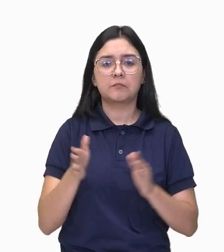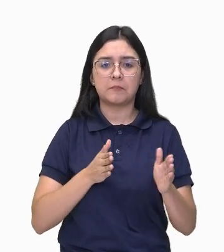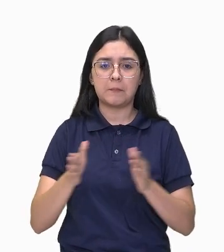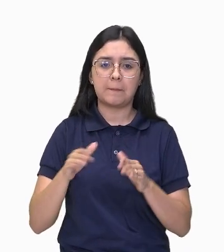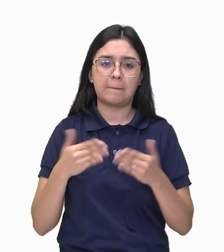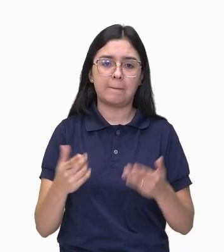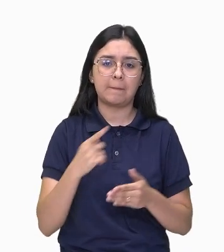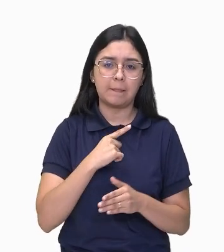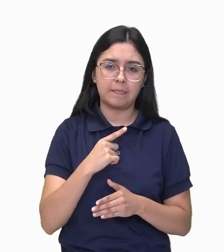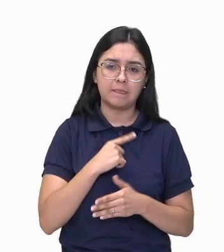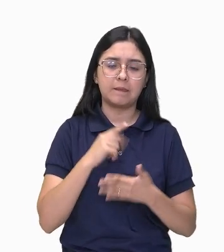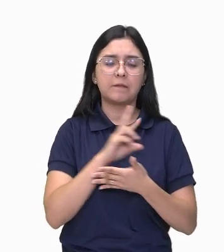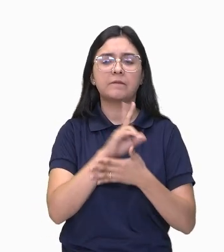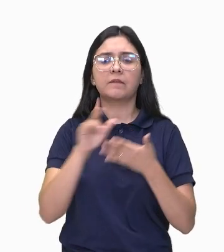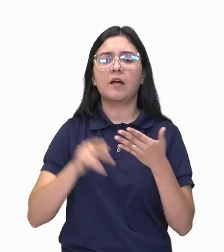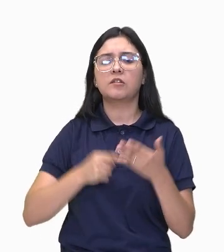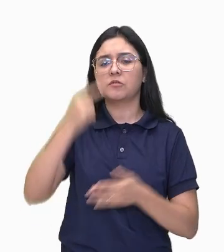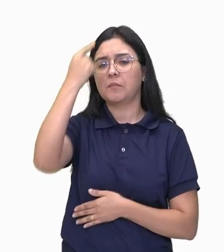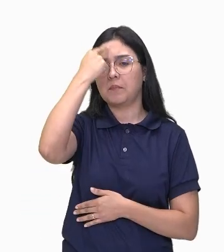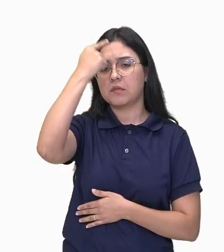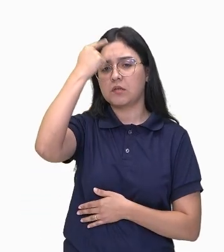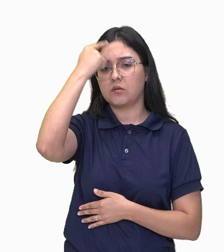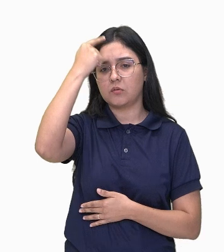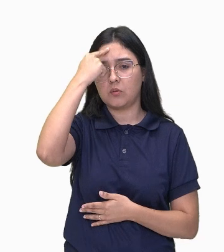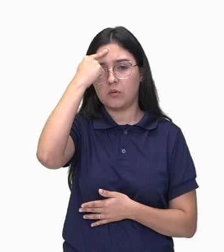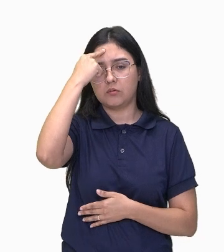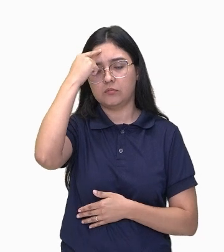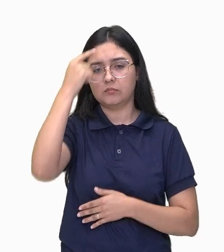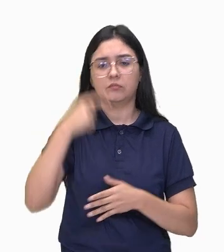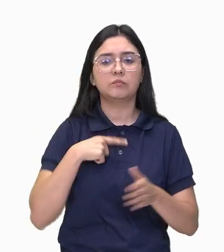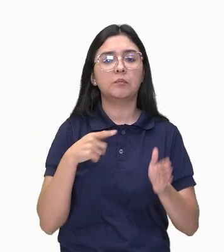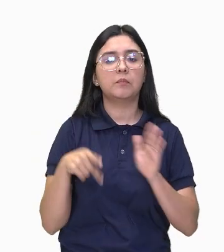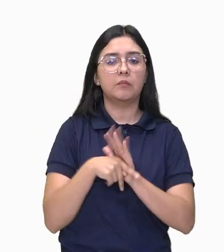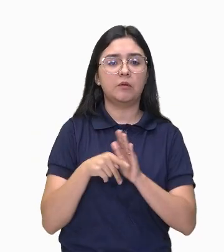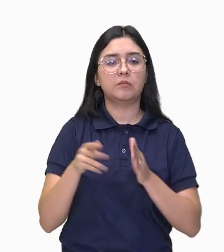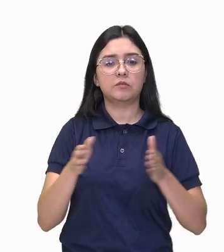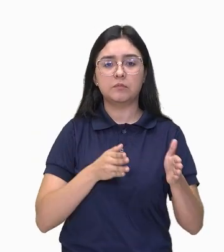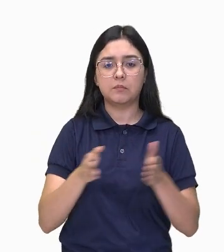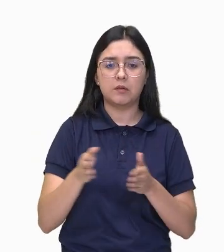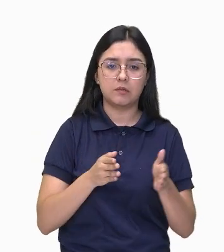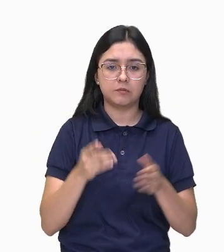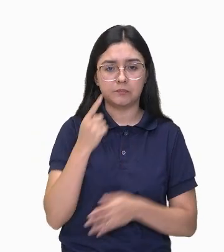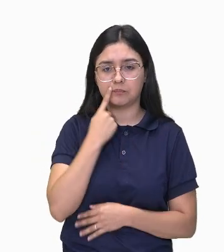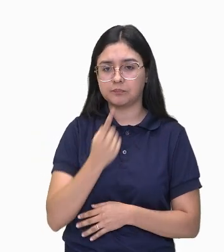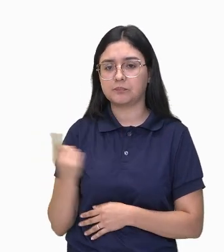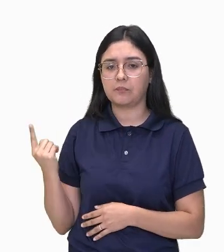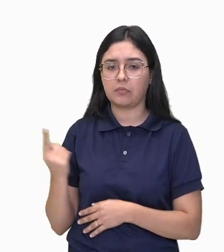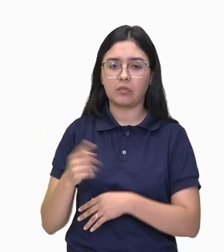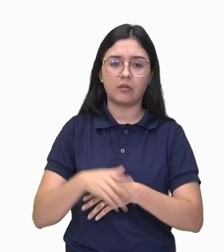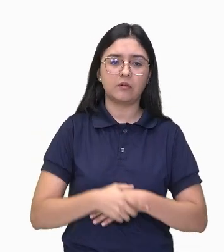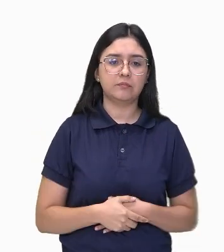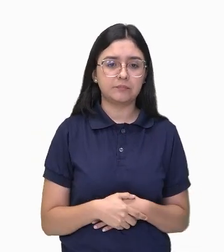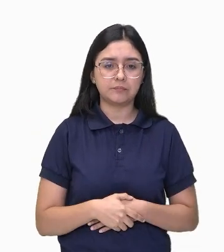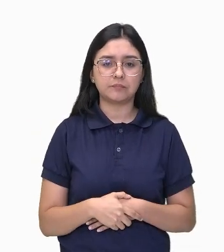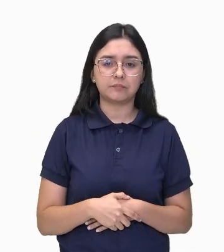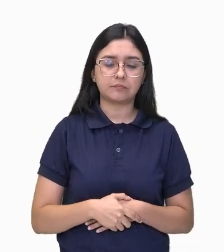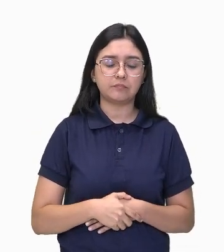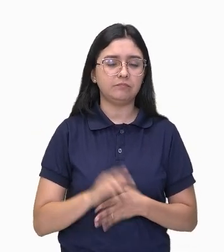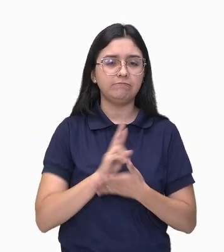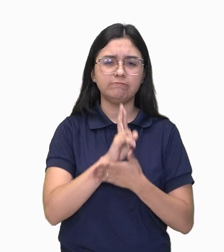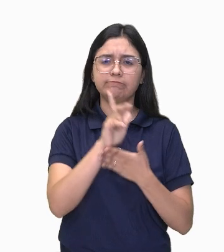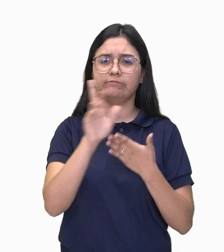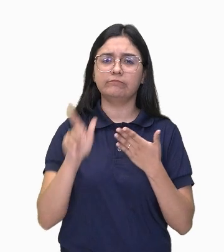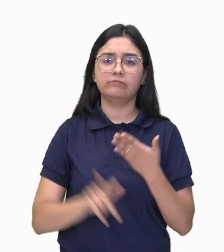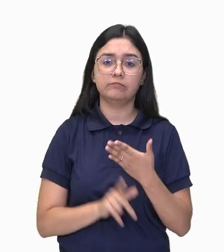como Erasmo de Roterdã, Juan de la Cruz, Teresa d'Ávila, Vicente de Paulo entre outros